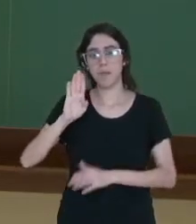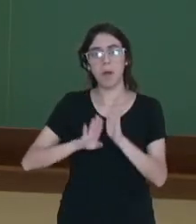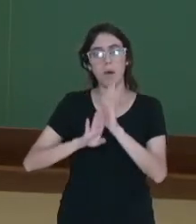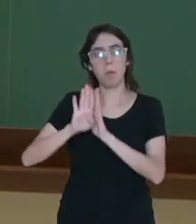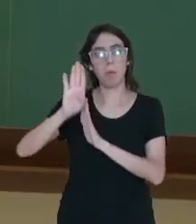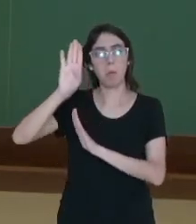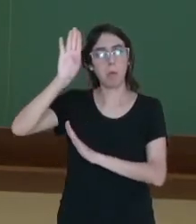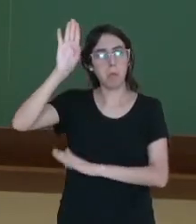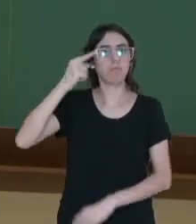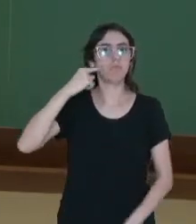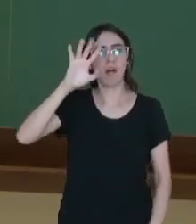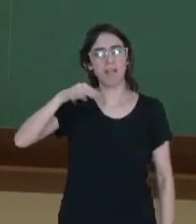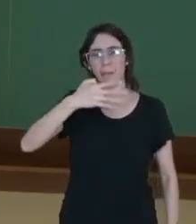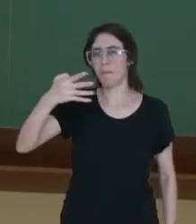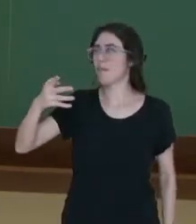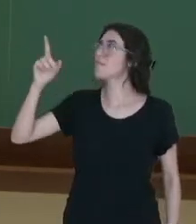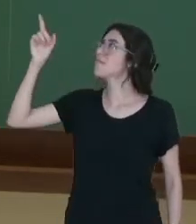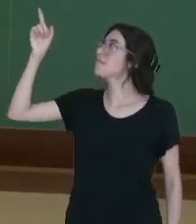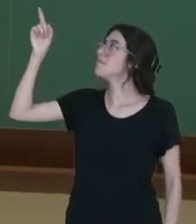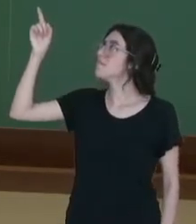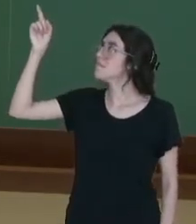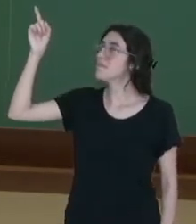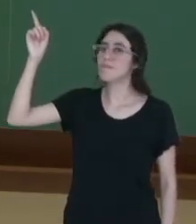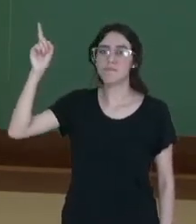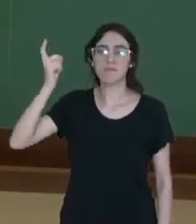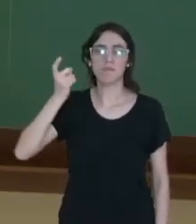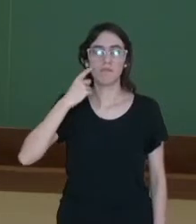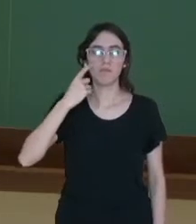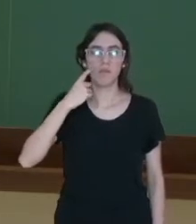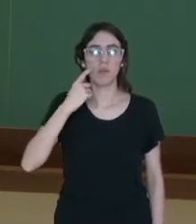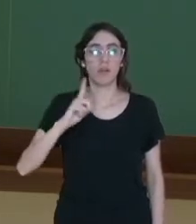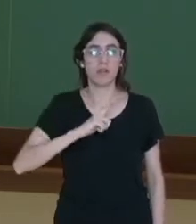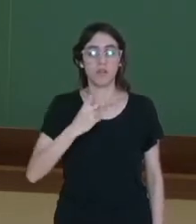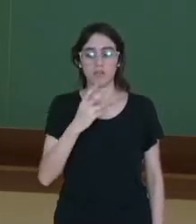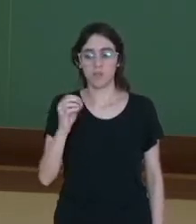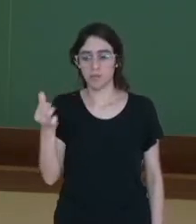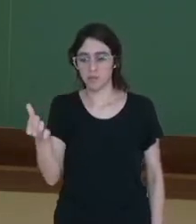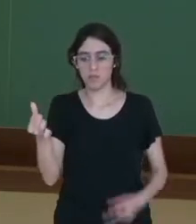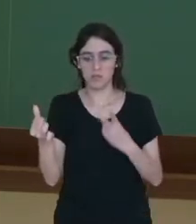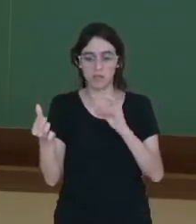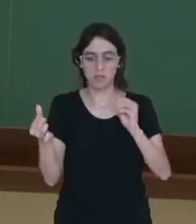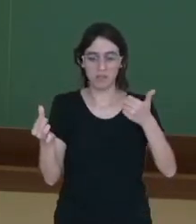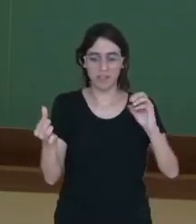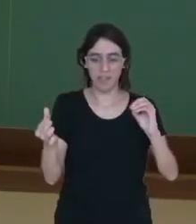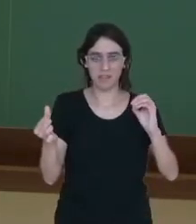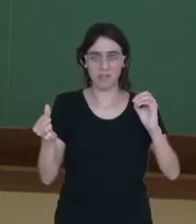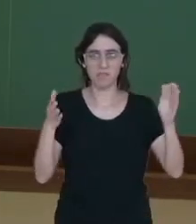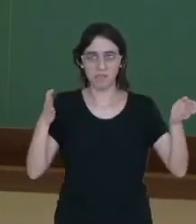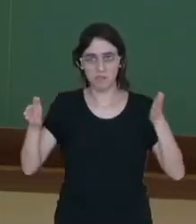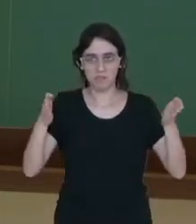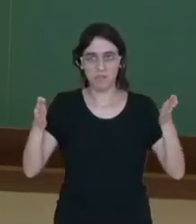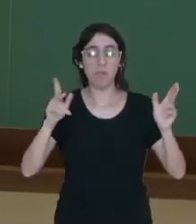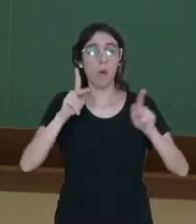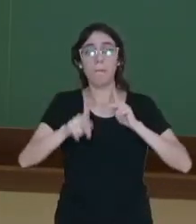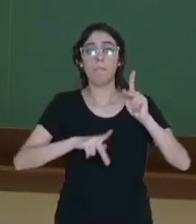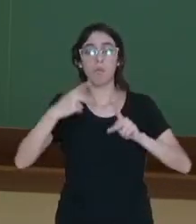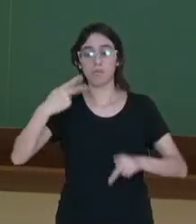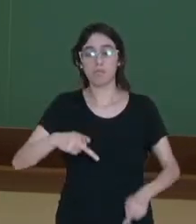Brasil. Essa tabela vai mostrar isso bem claramente. Você tem entre 2006 e 2010 a população brasileira